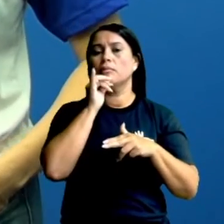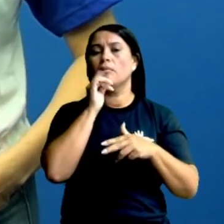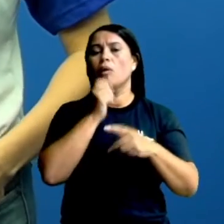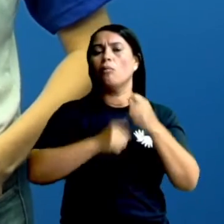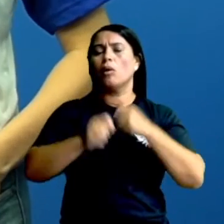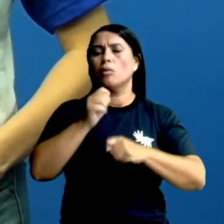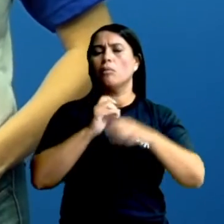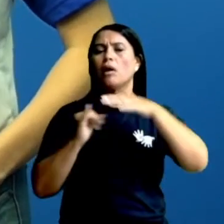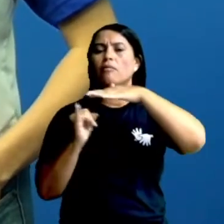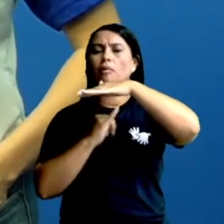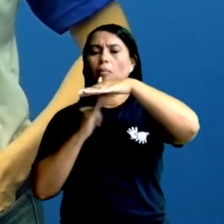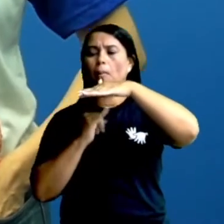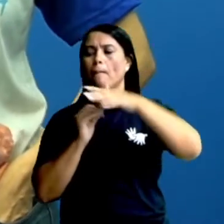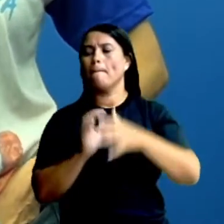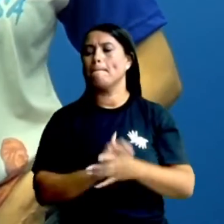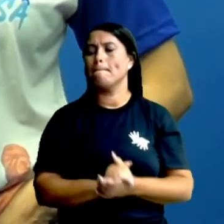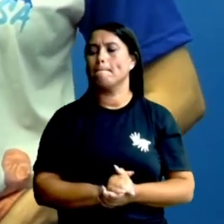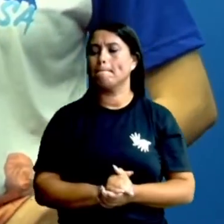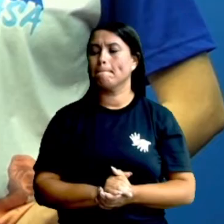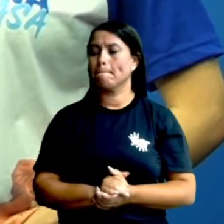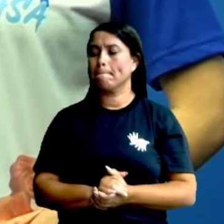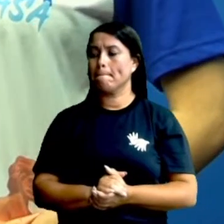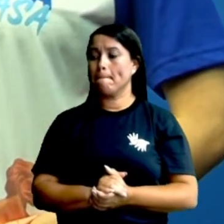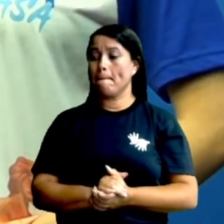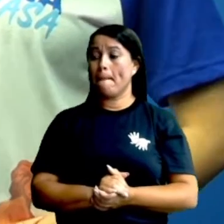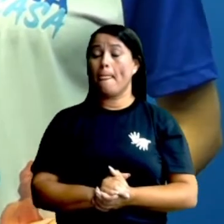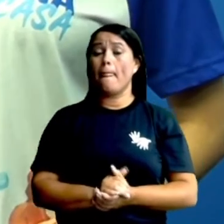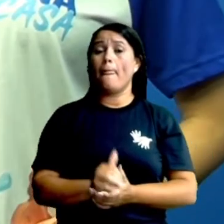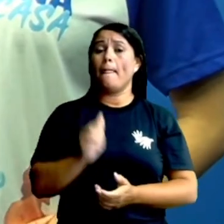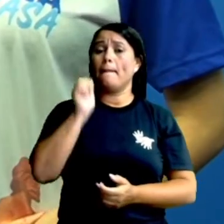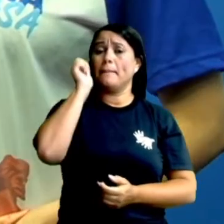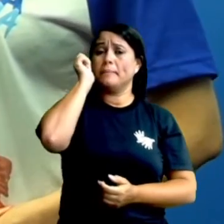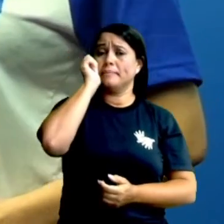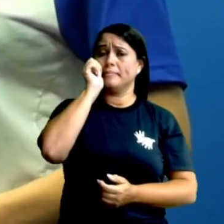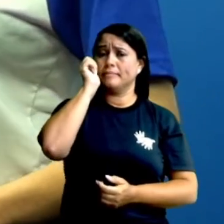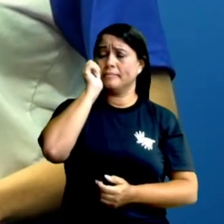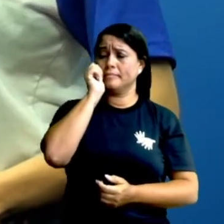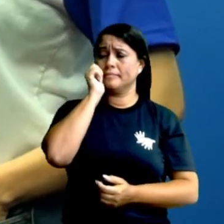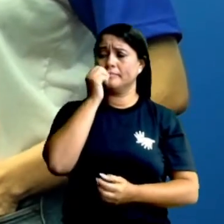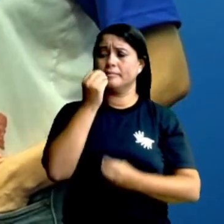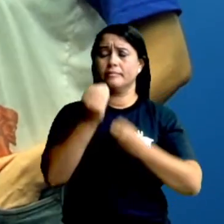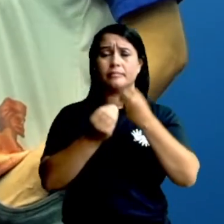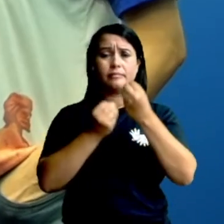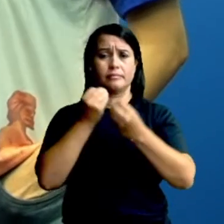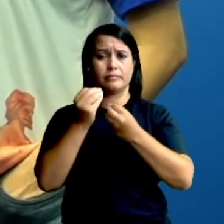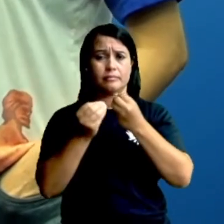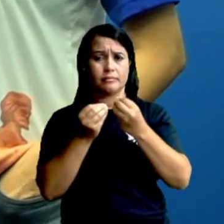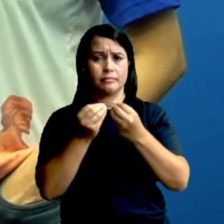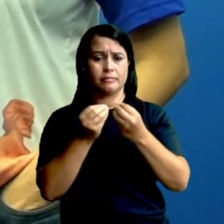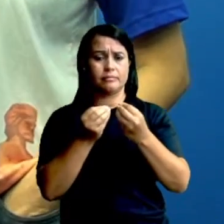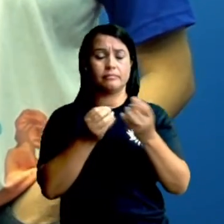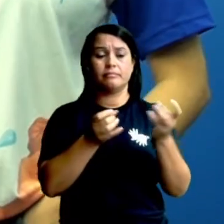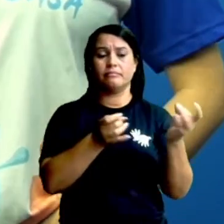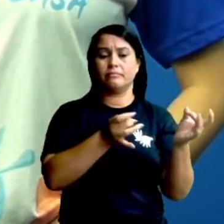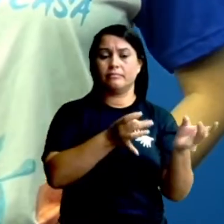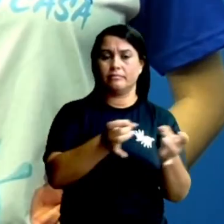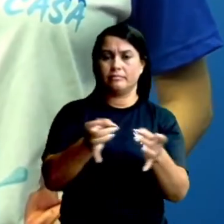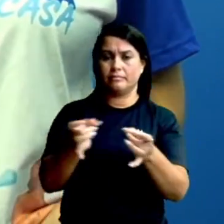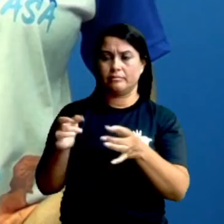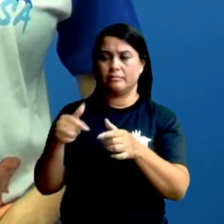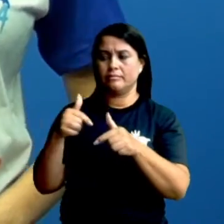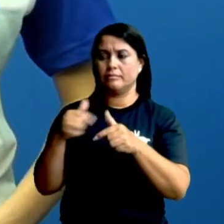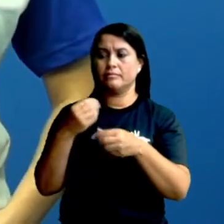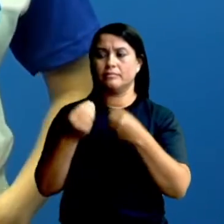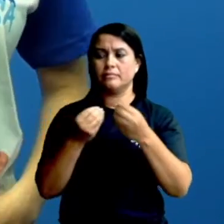desse trabalho informal. E a mulher no mercado de trabalho, que a gente viu agora há pouco, não é? Eu falei um pouquinho